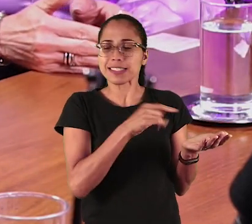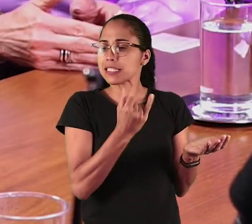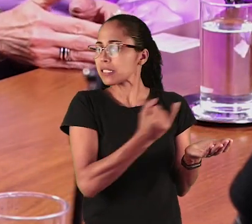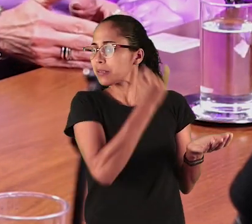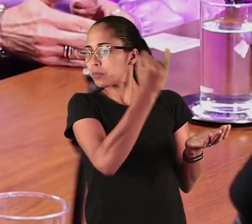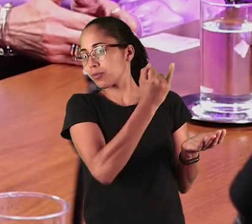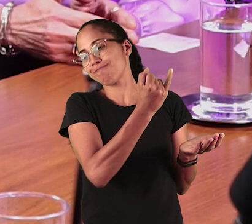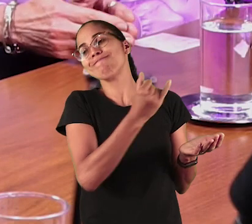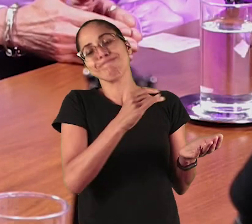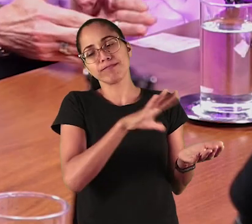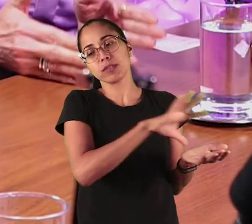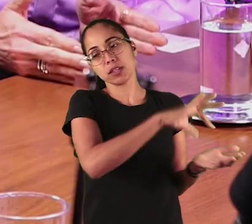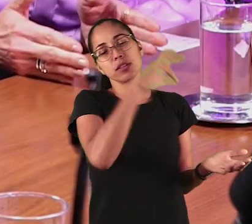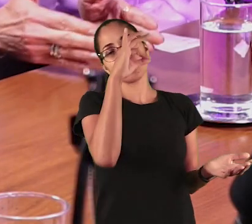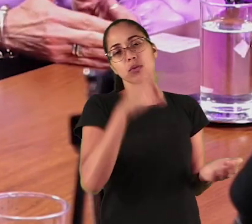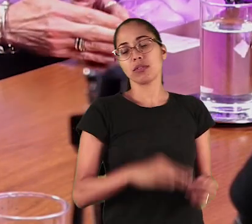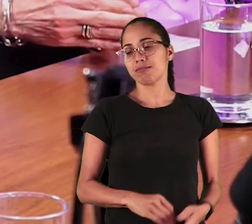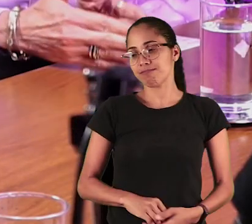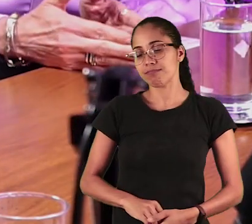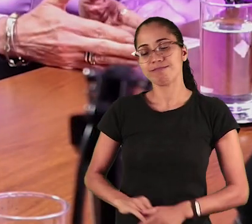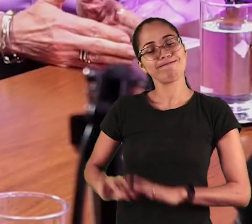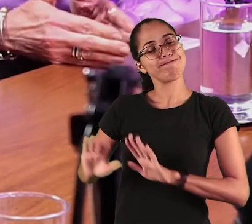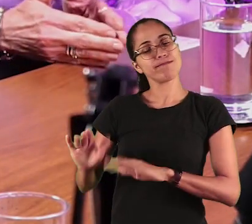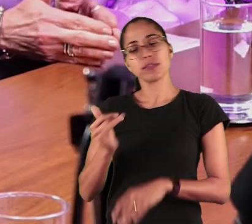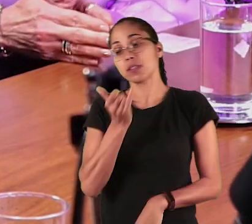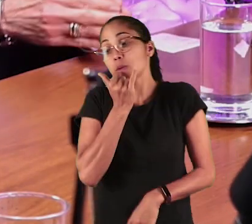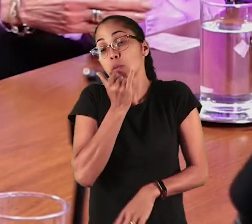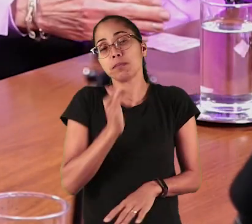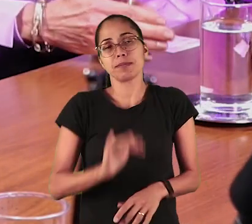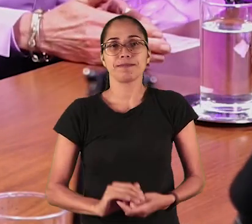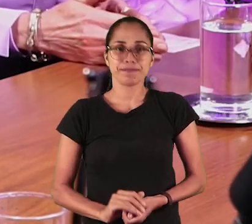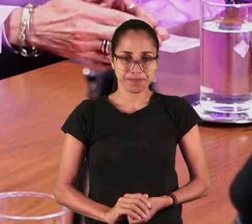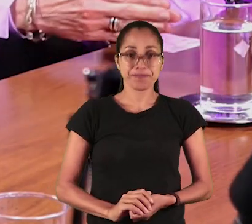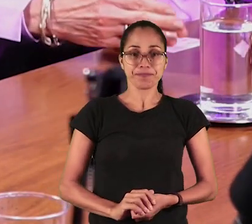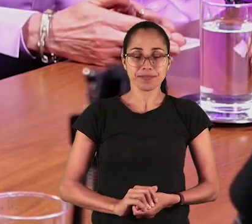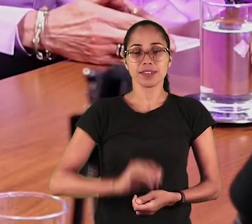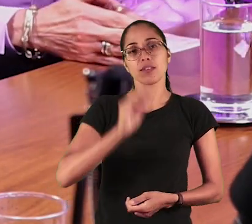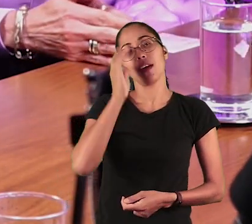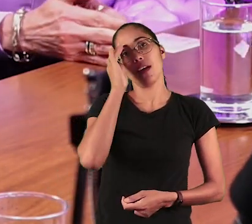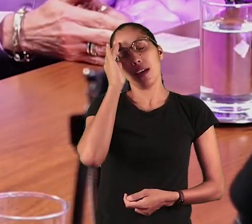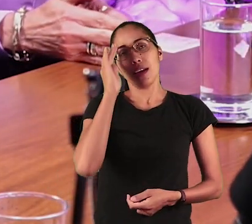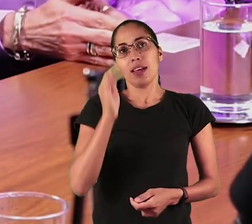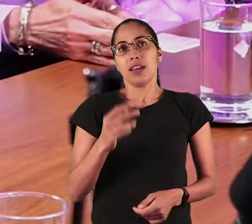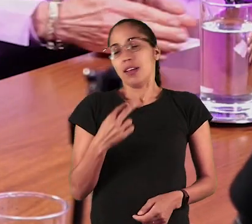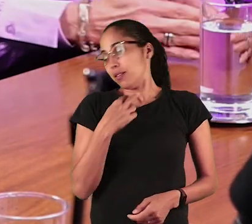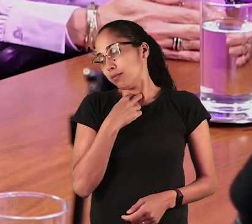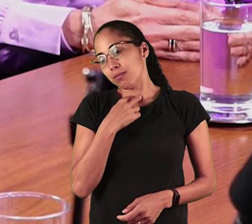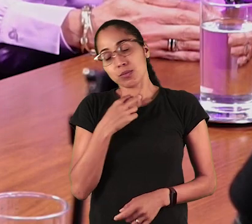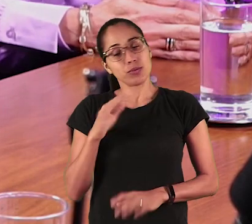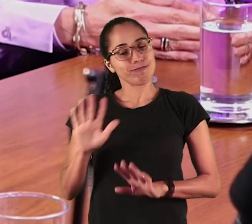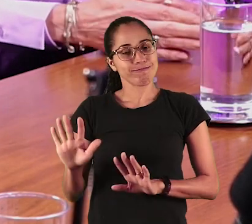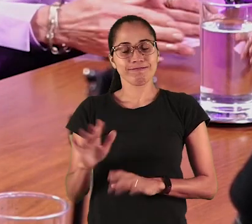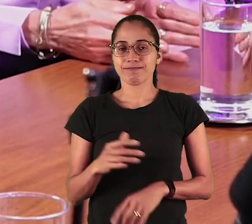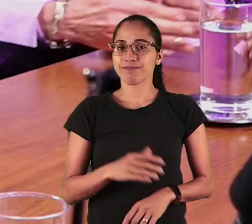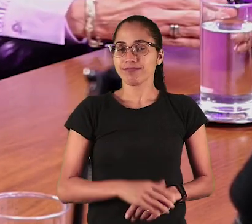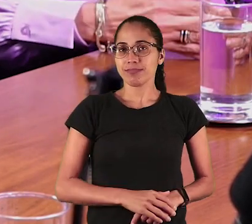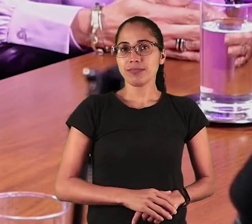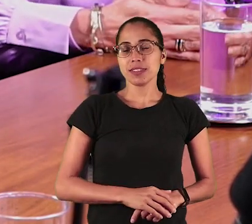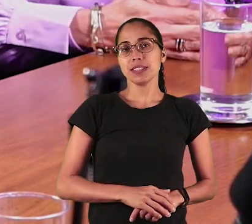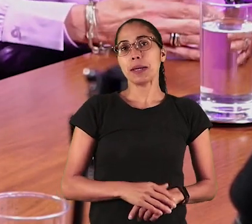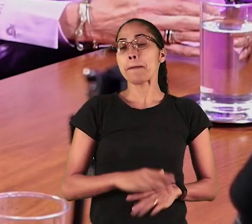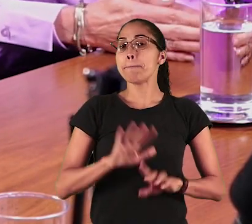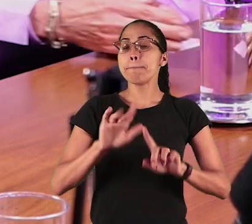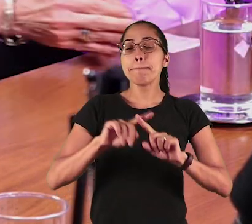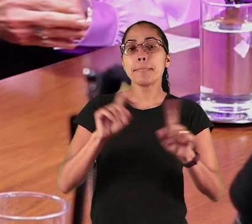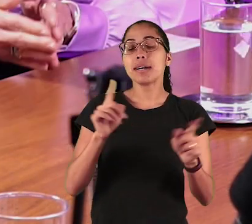momento impreterível eu tinha que estar ali presente para fazer aquilo no meu trabalho e eu não pude ir não pude